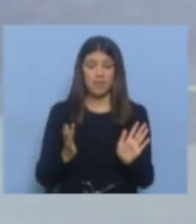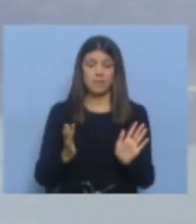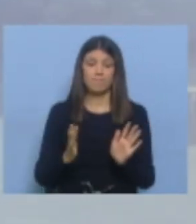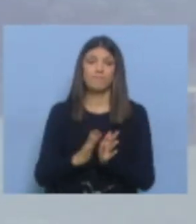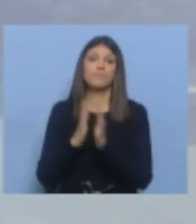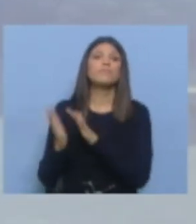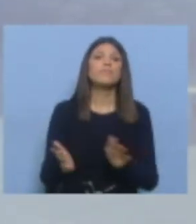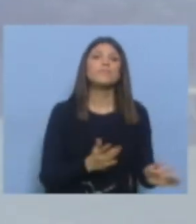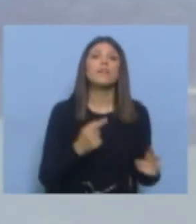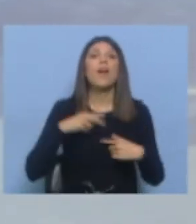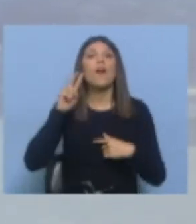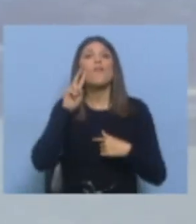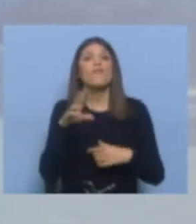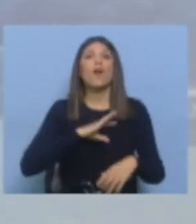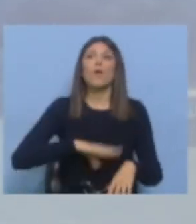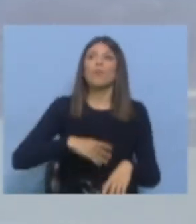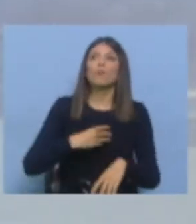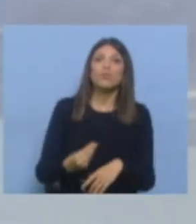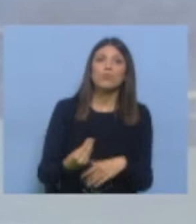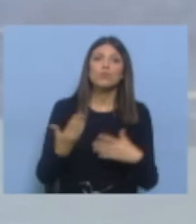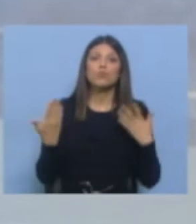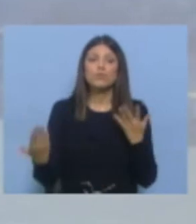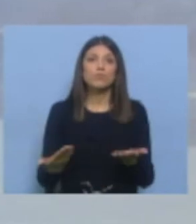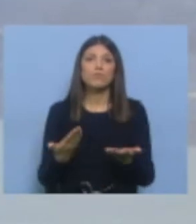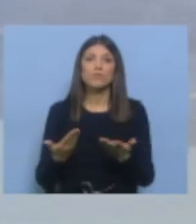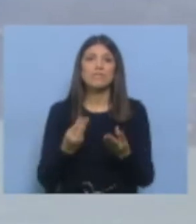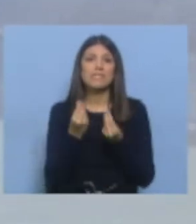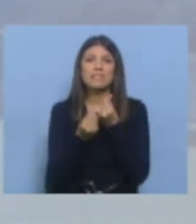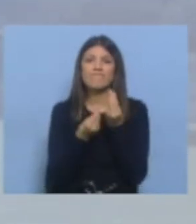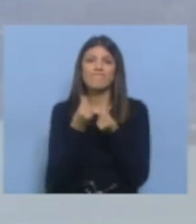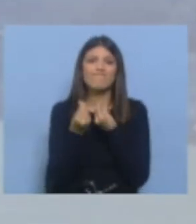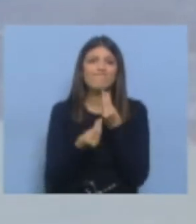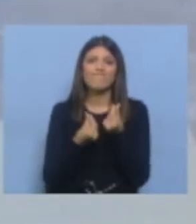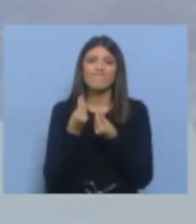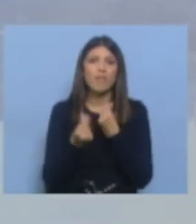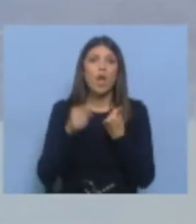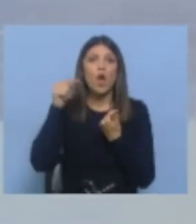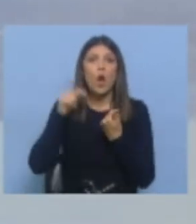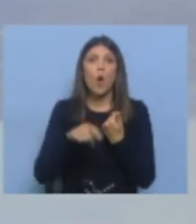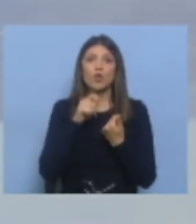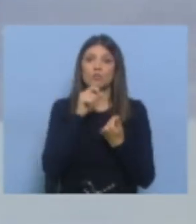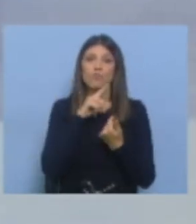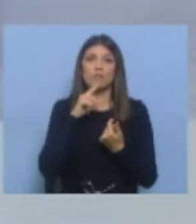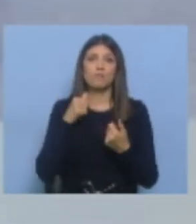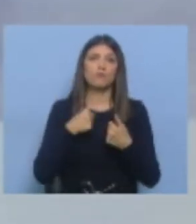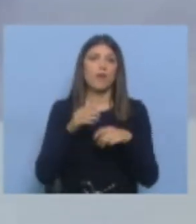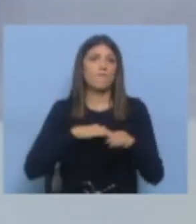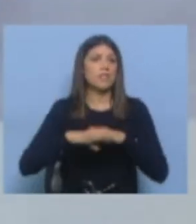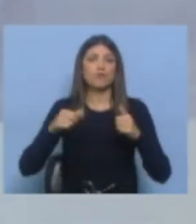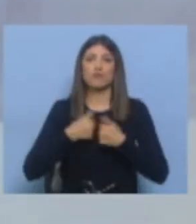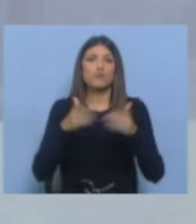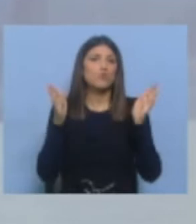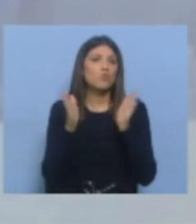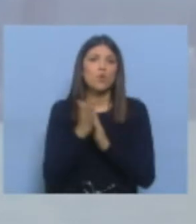vivia este mundo numa sensação de que hoje tudo podíamos, tudo conseguíamos,